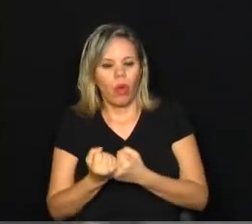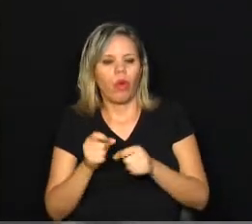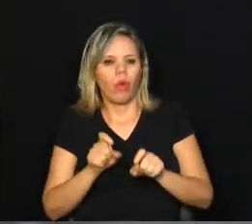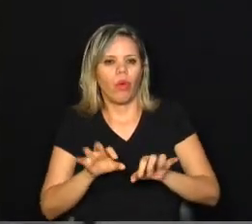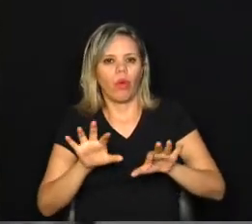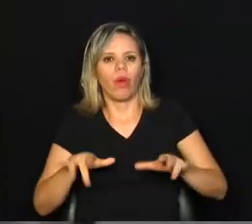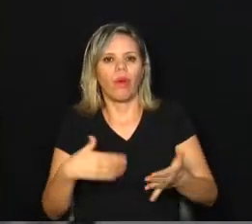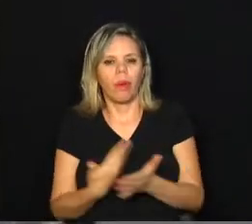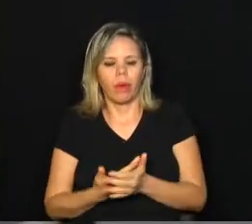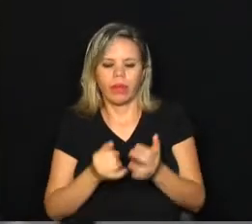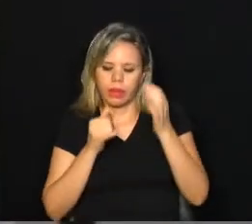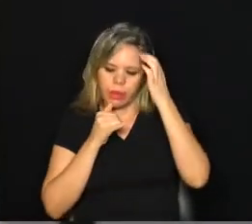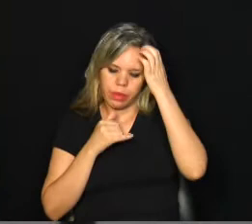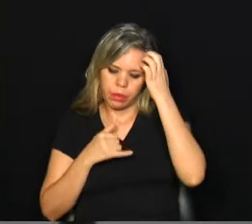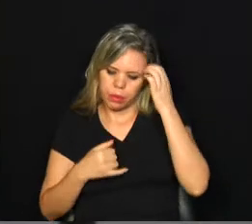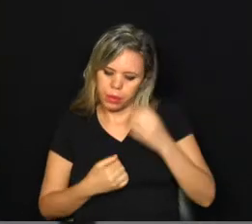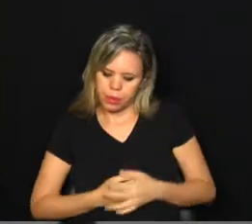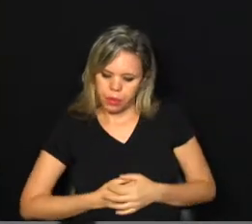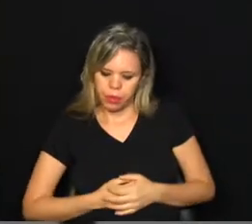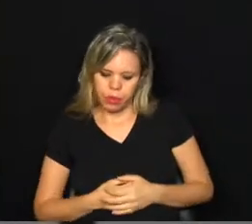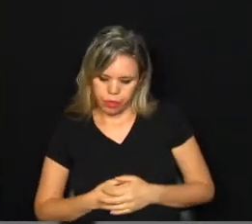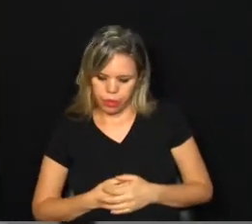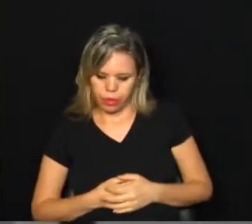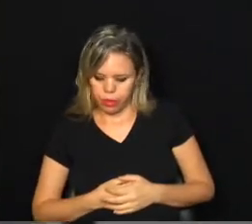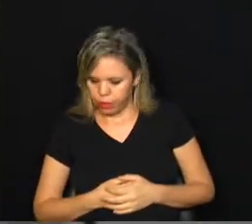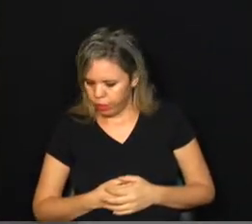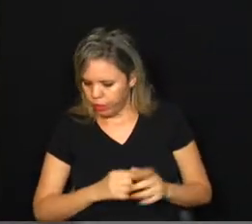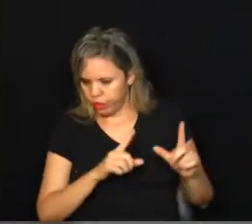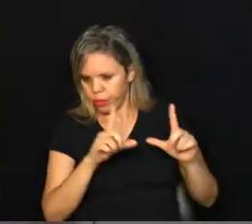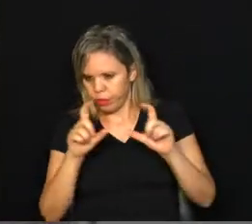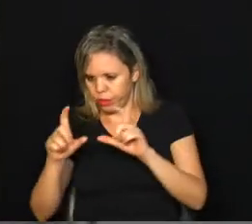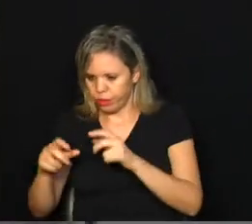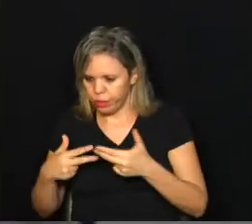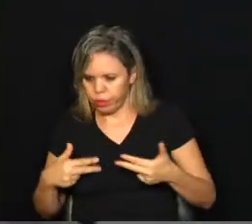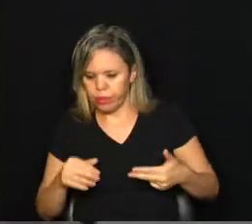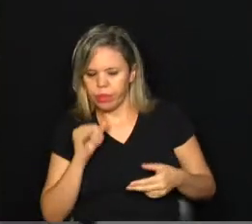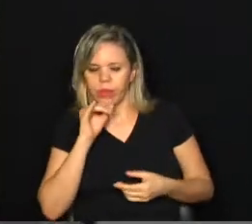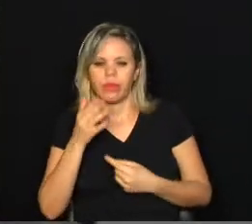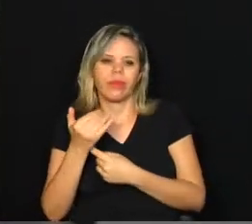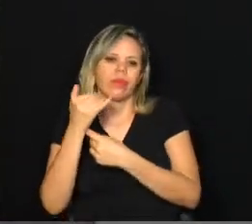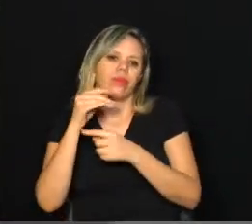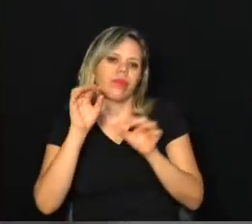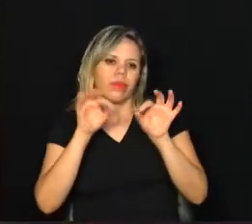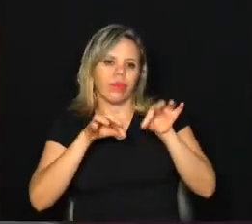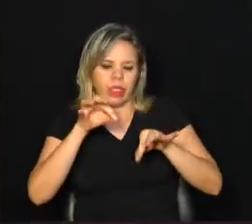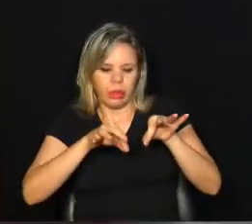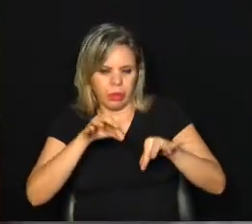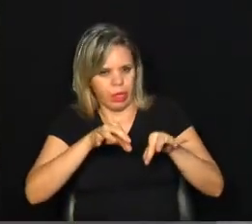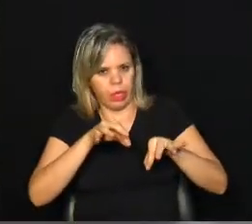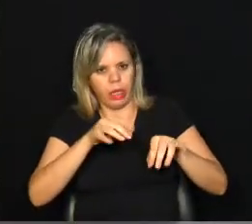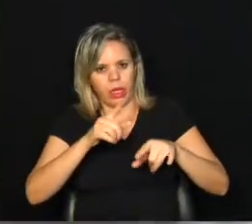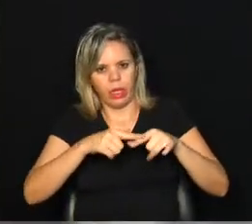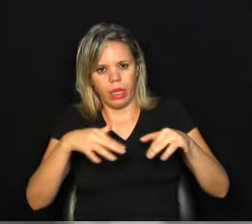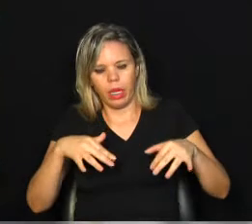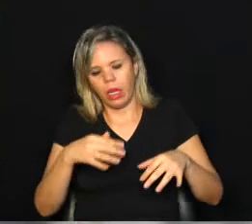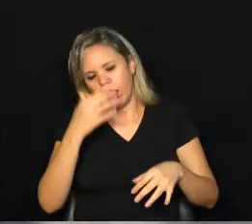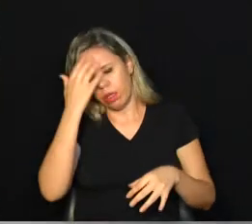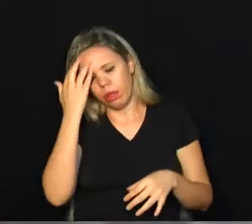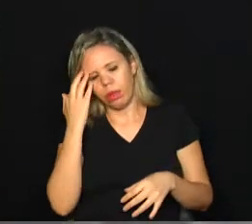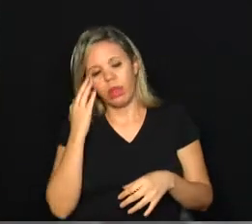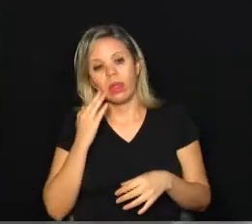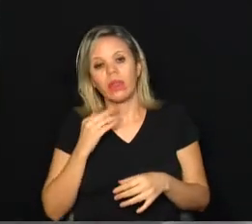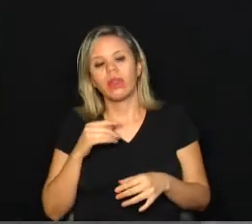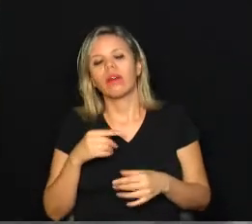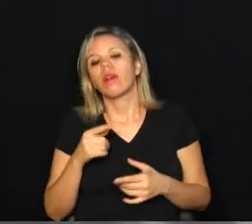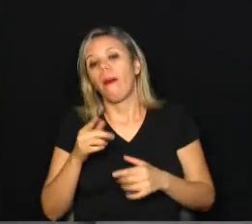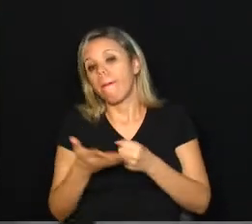a parte de fotônica e a parte de componentes microeletromecânicos, que são coisas que são os